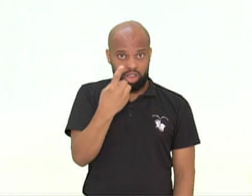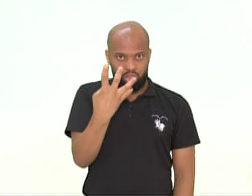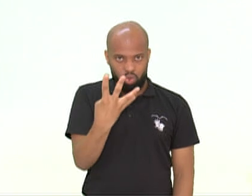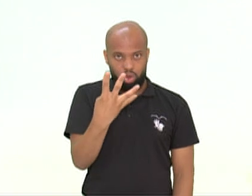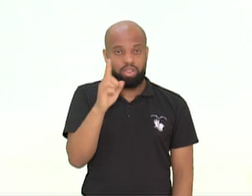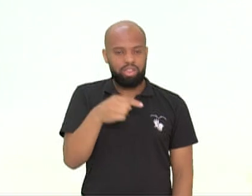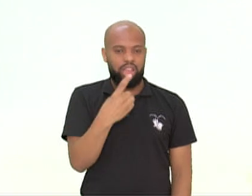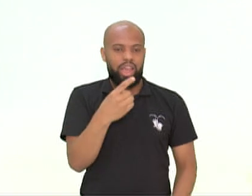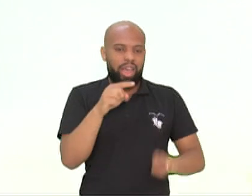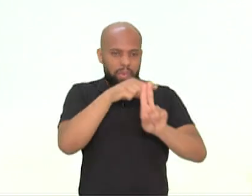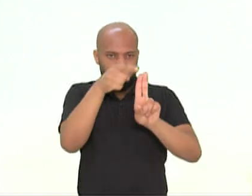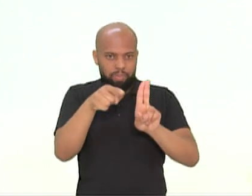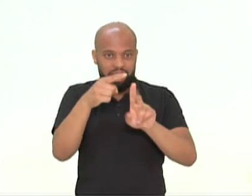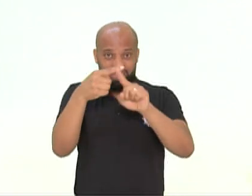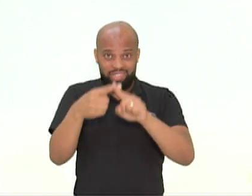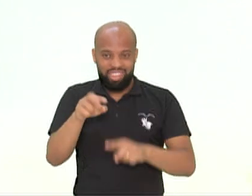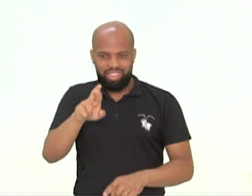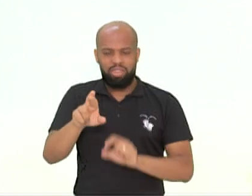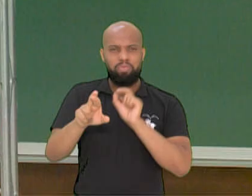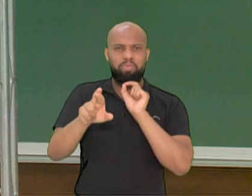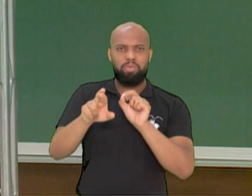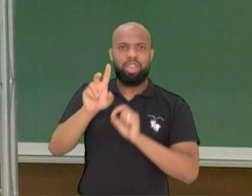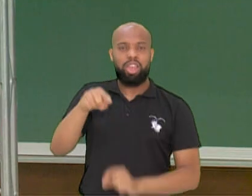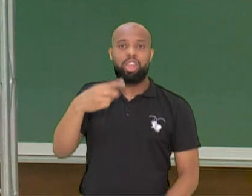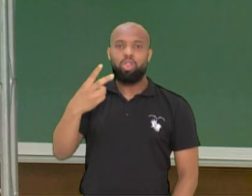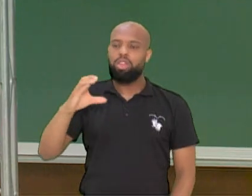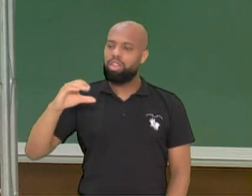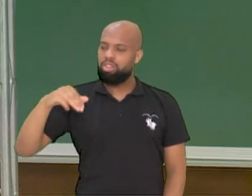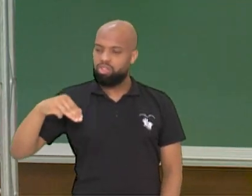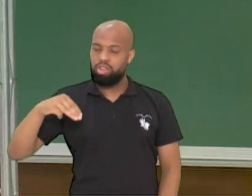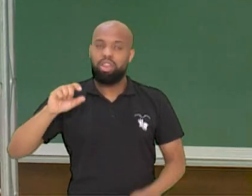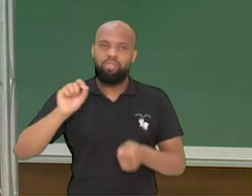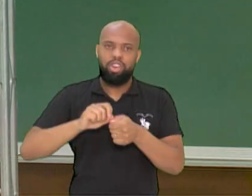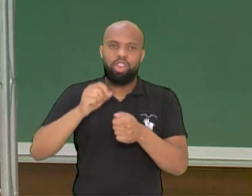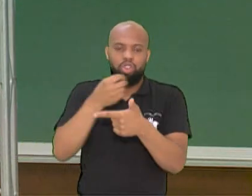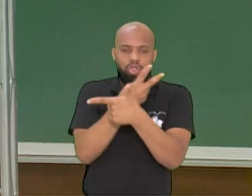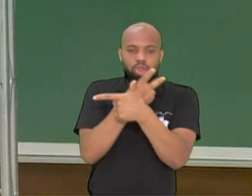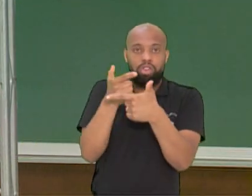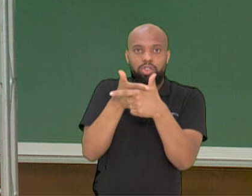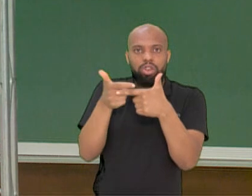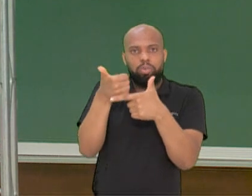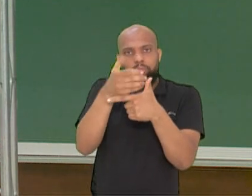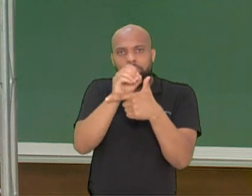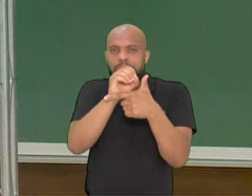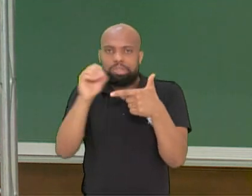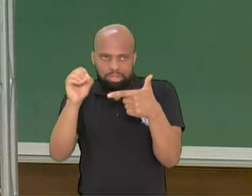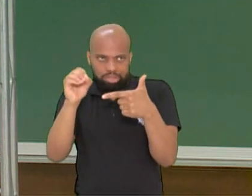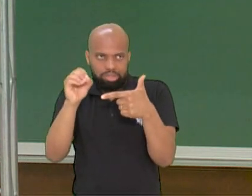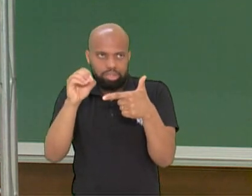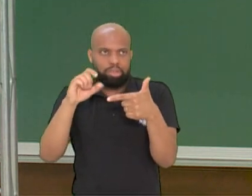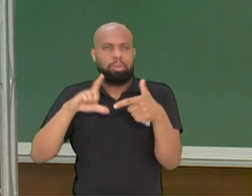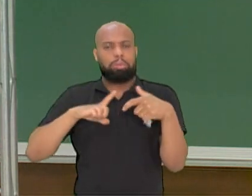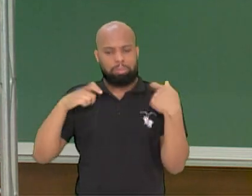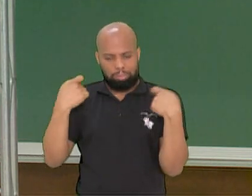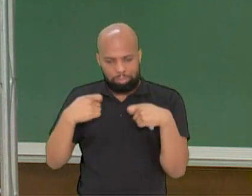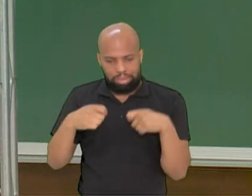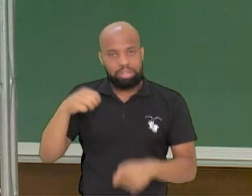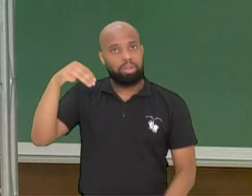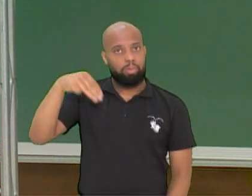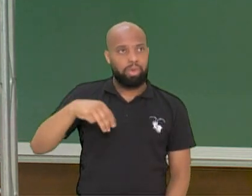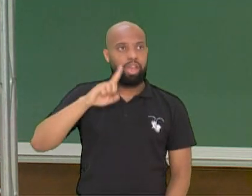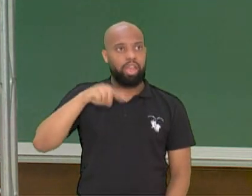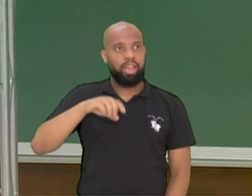que é o π, vezes o raio, que é 2 centímetros, então é 2 dividido por 100. Né? Metros. Tem que estar em metro, tá, gente?